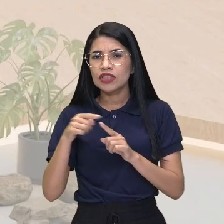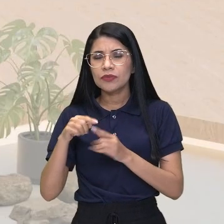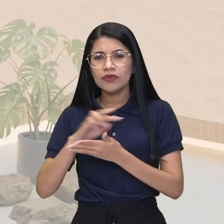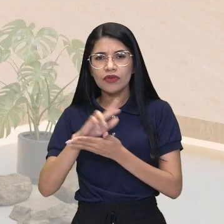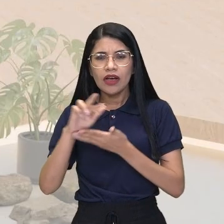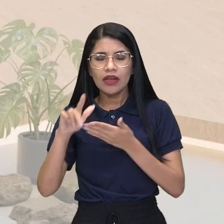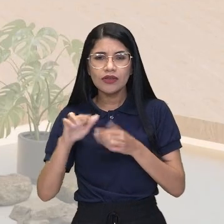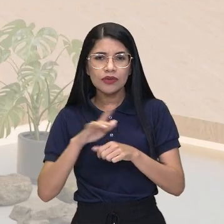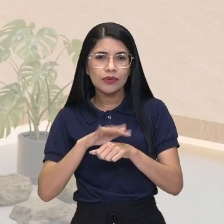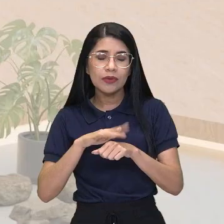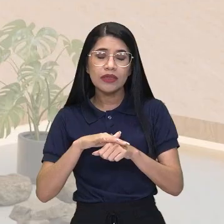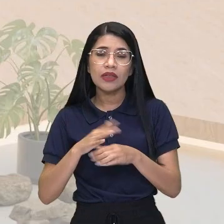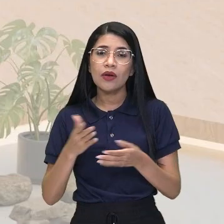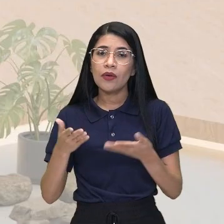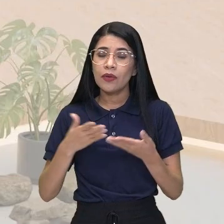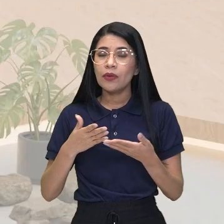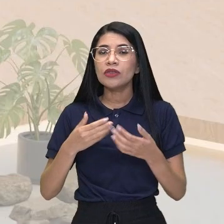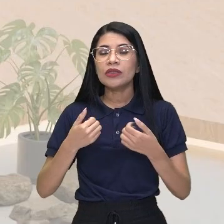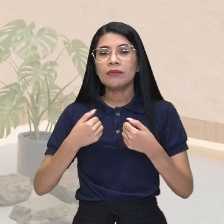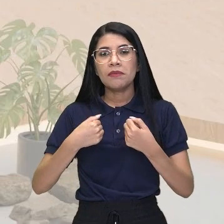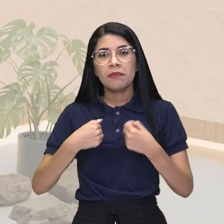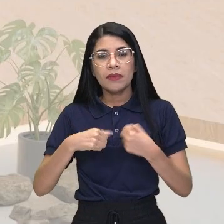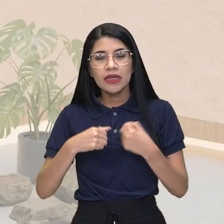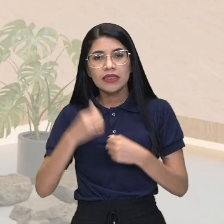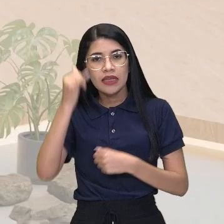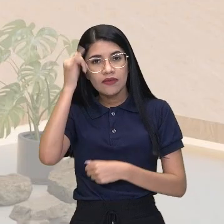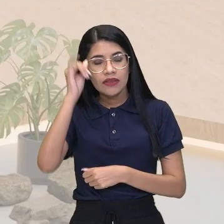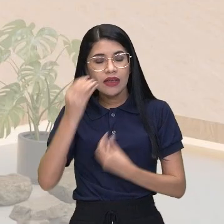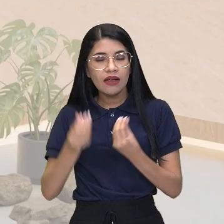que hoje eles precisam se vacinar para